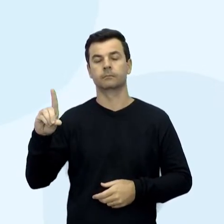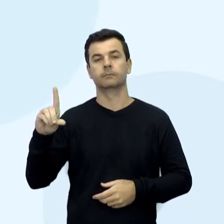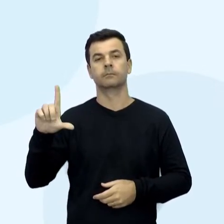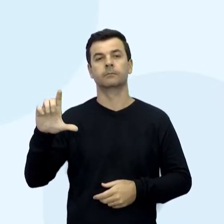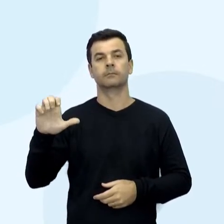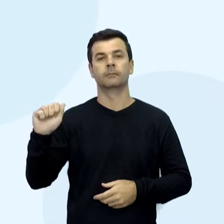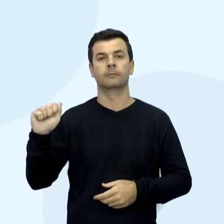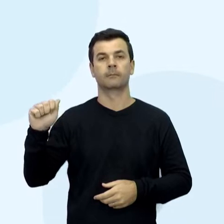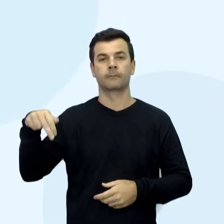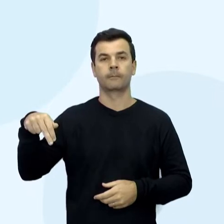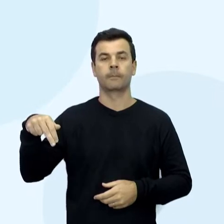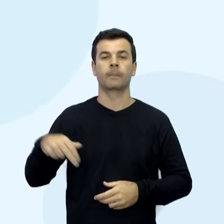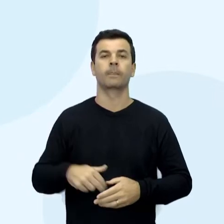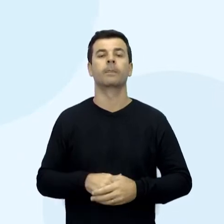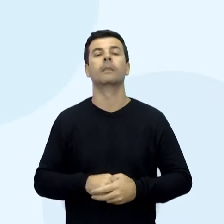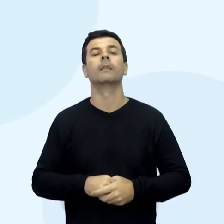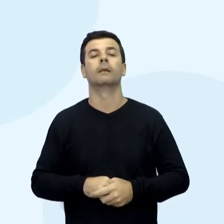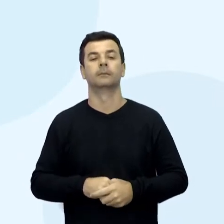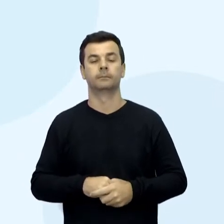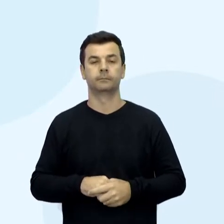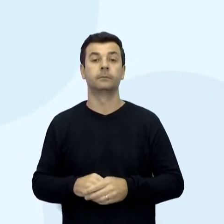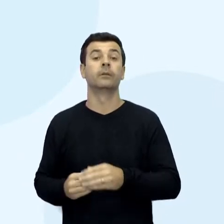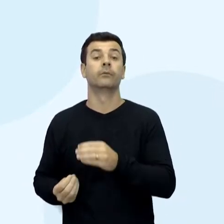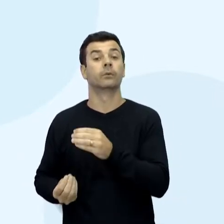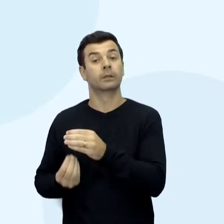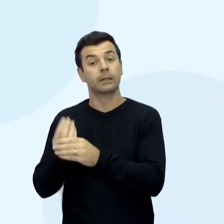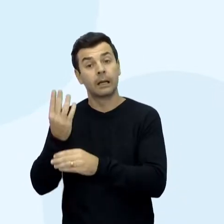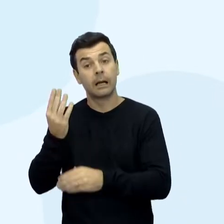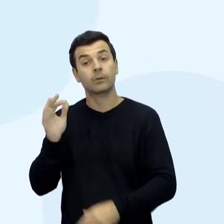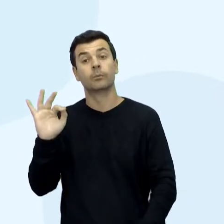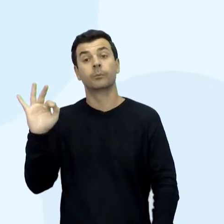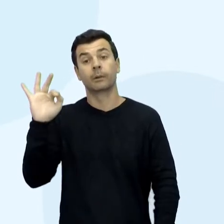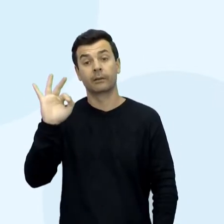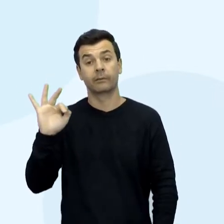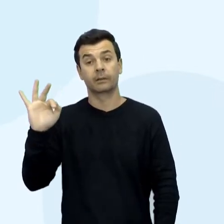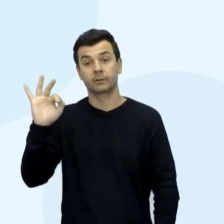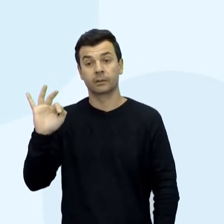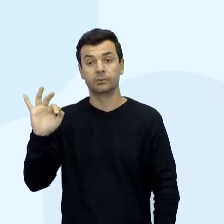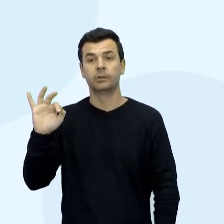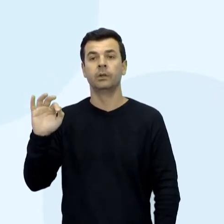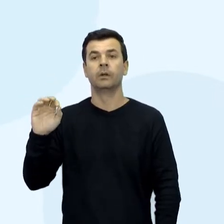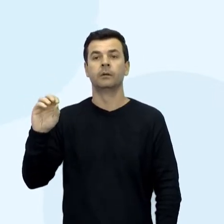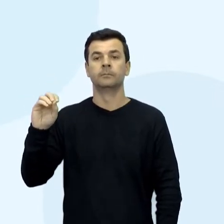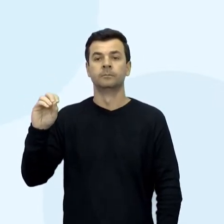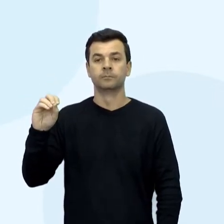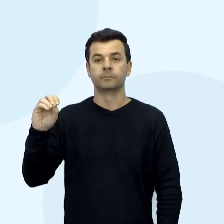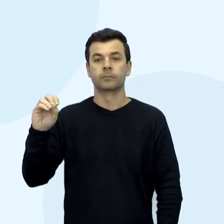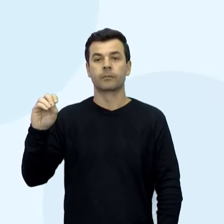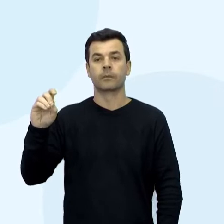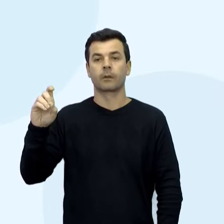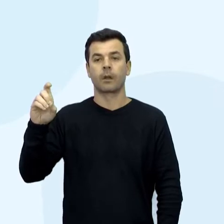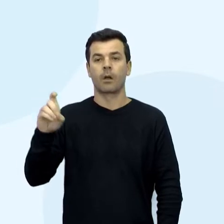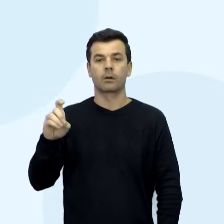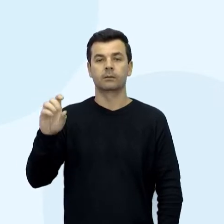Ashmolean, na verdade, tá? E foi criado aí pela Universidade de Oxford, tá? E ele foi criado